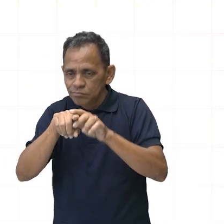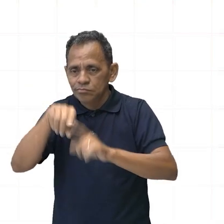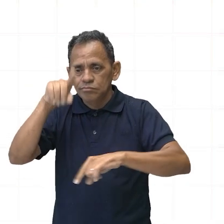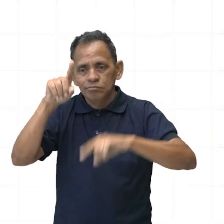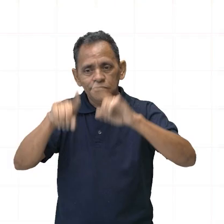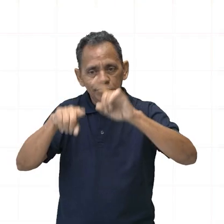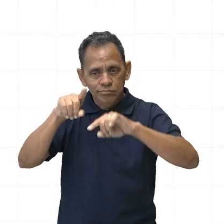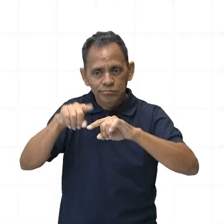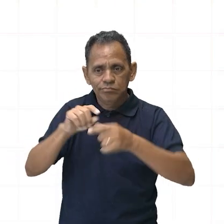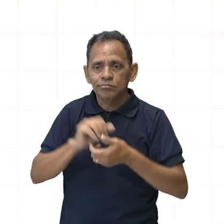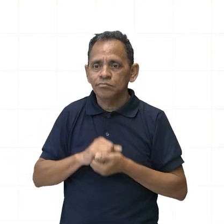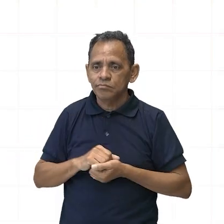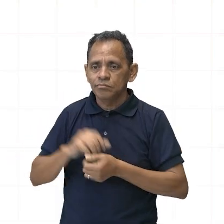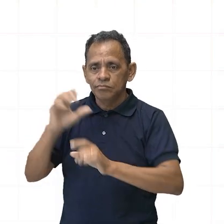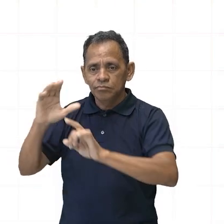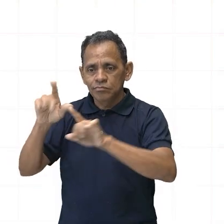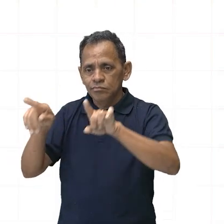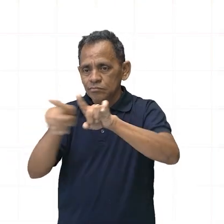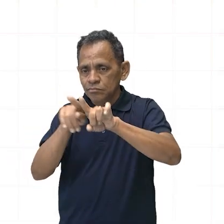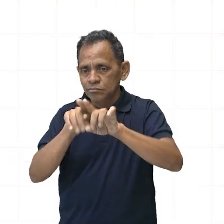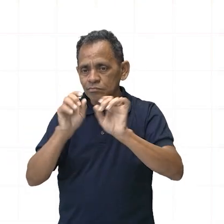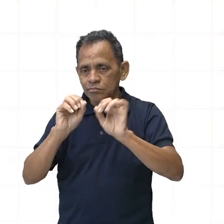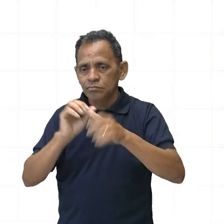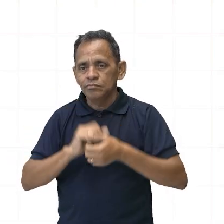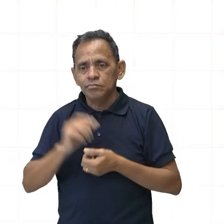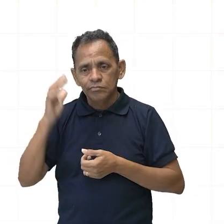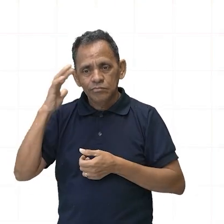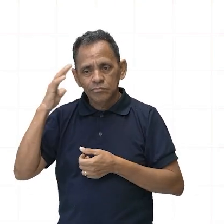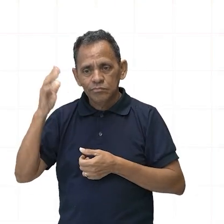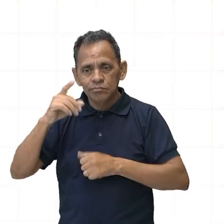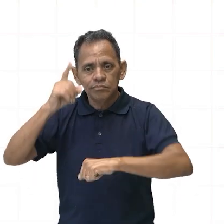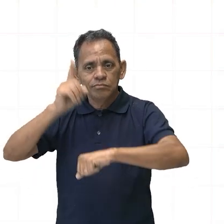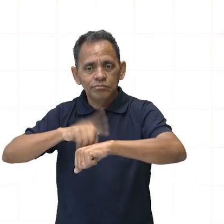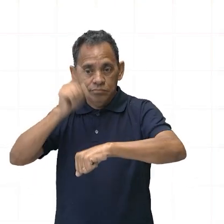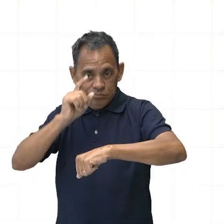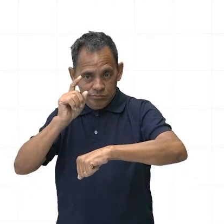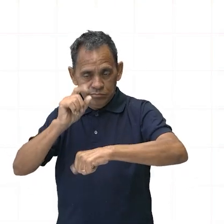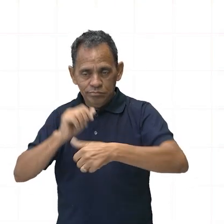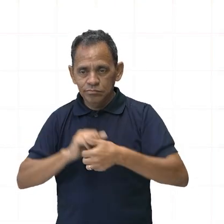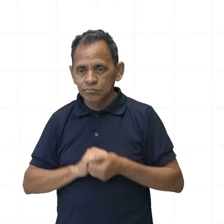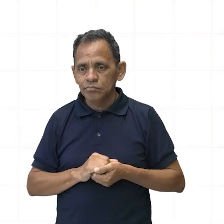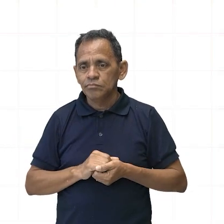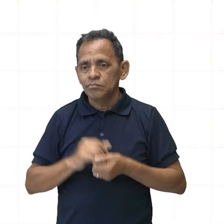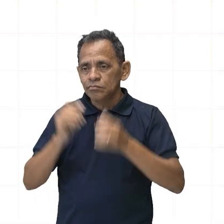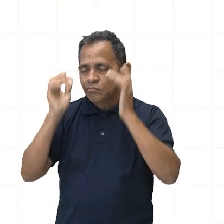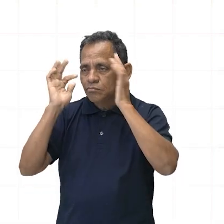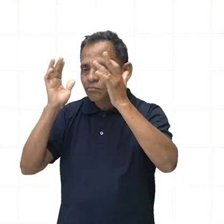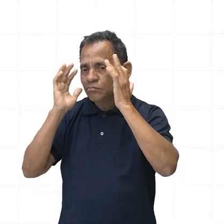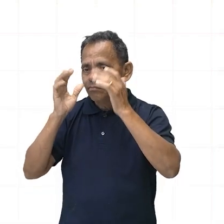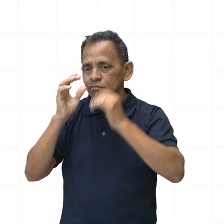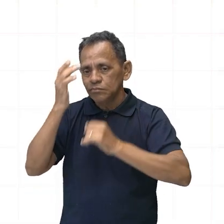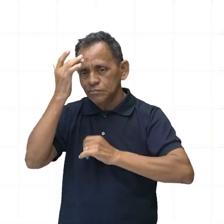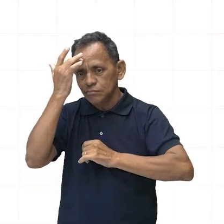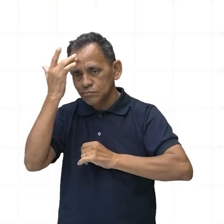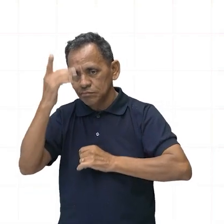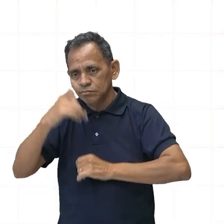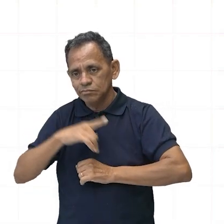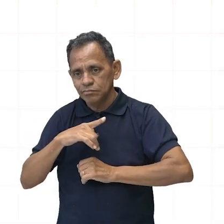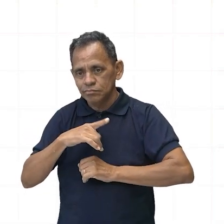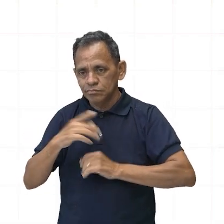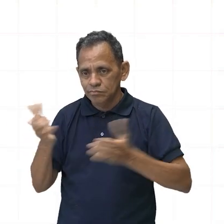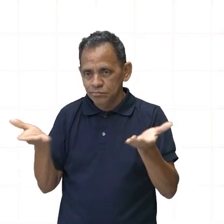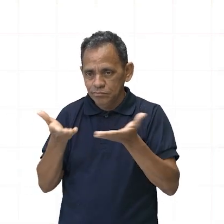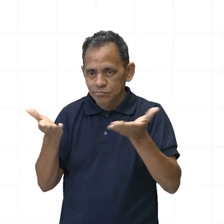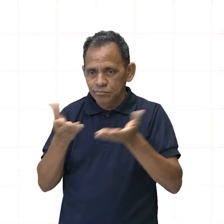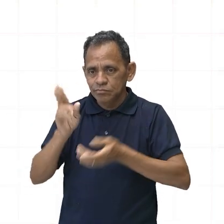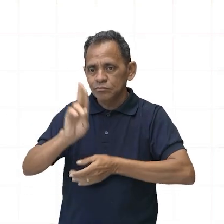industriais, e isso muitas vezes acaba ocorrendo em tempo real. Então, imagina a facilidade que está se tendo ali, né,